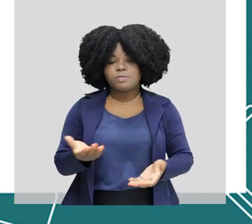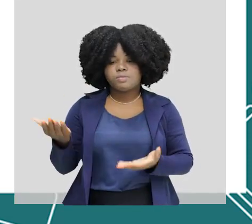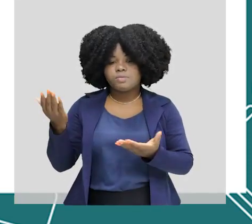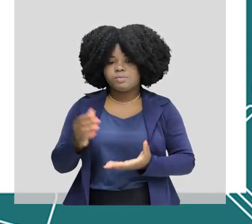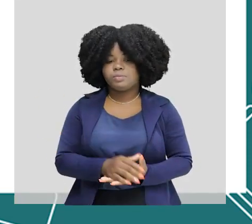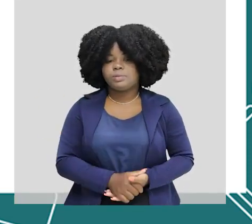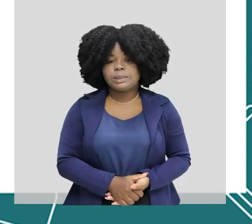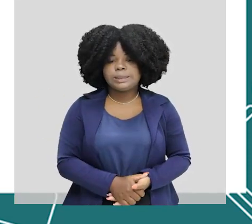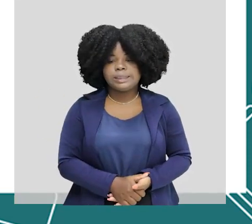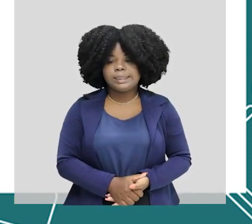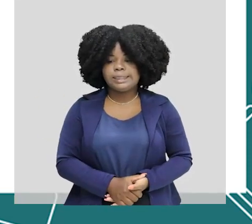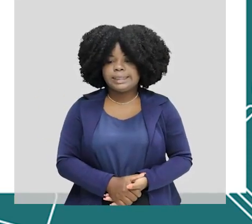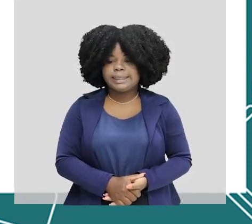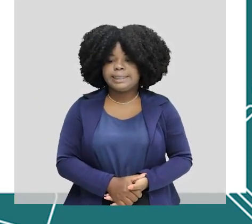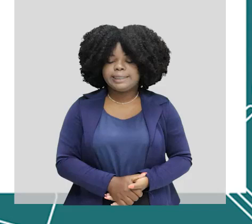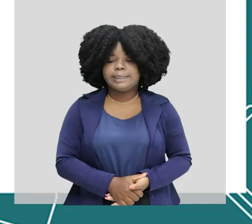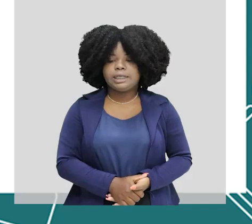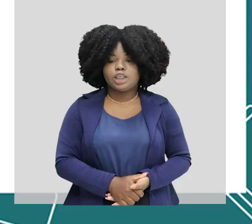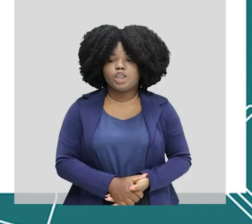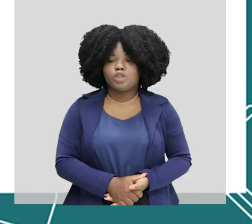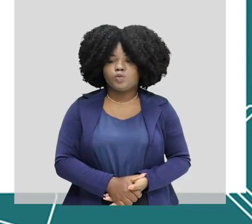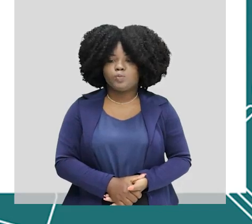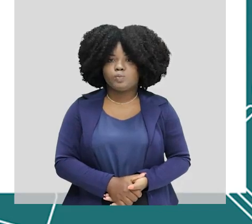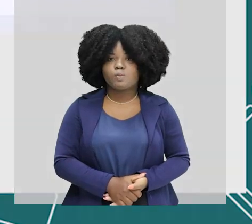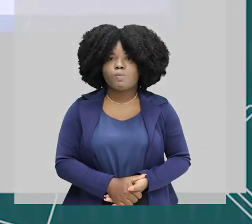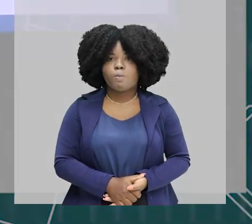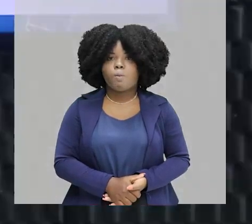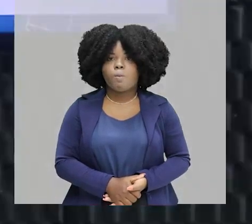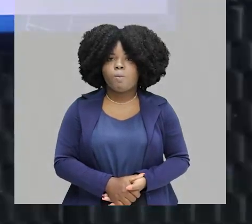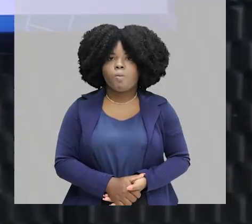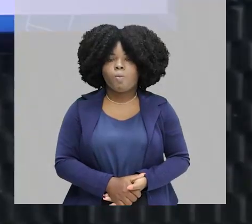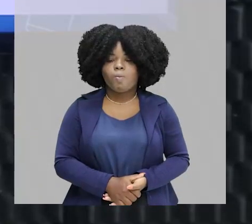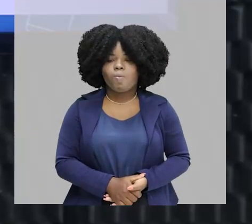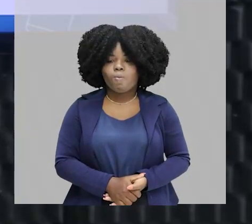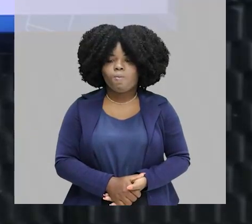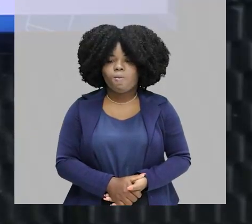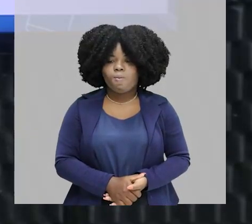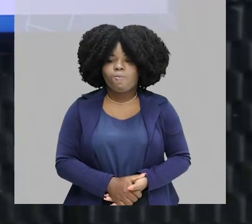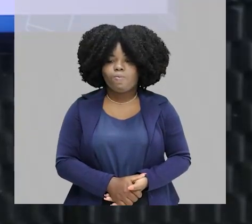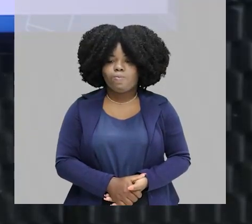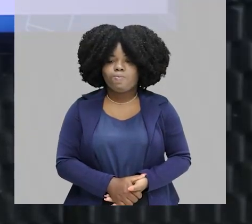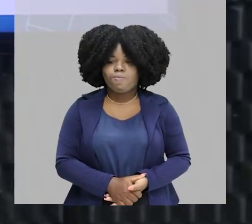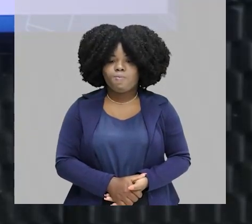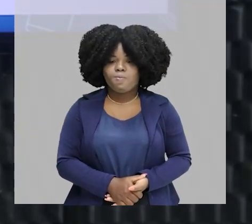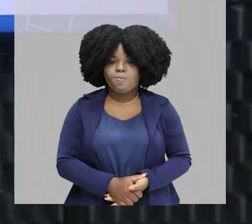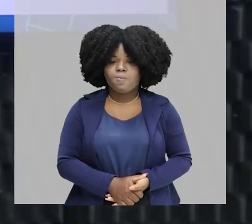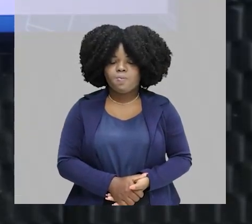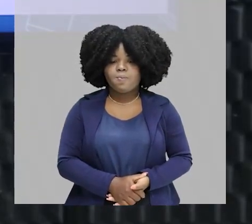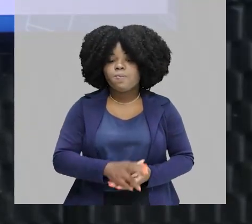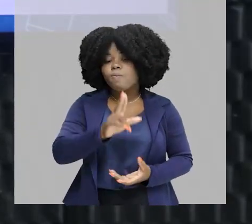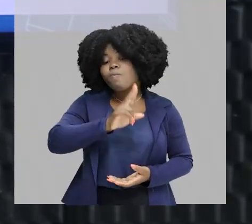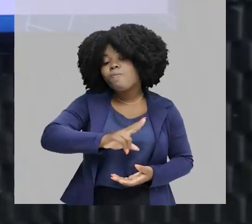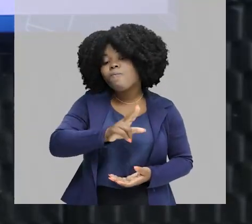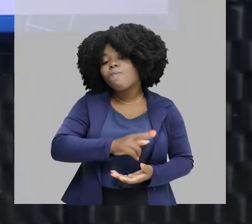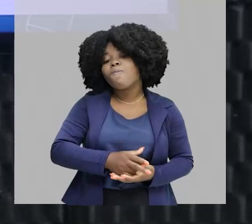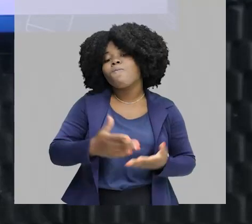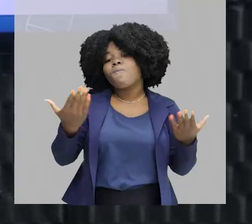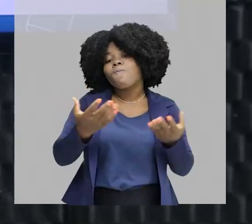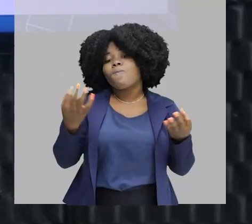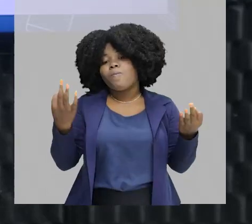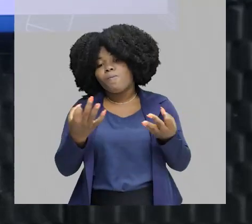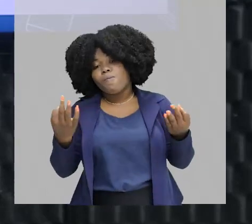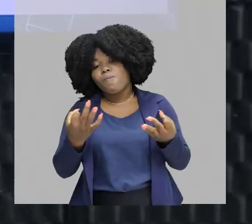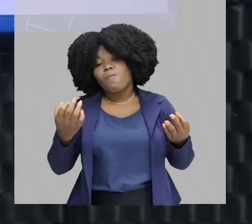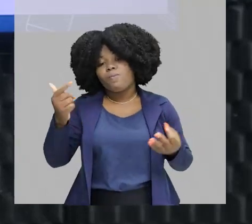usar to talk about action that started in the past and is continuing now. Então, vamos usar o presente perfeito para falar